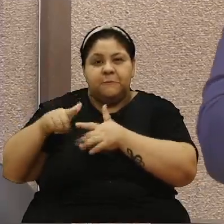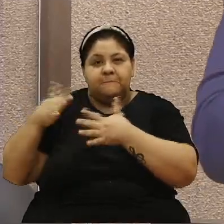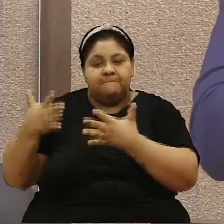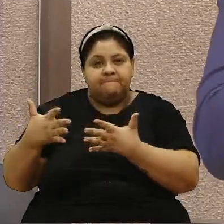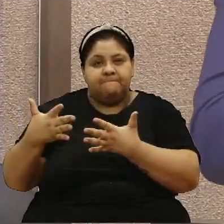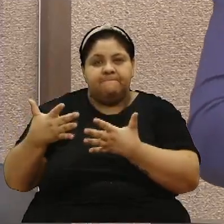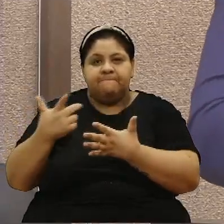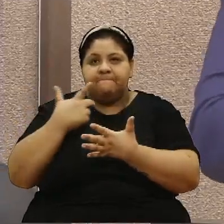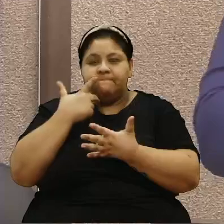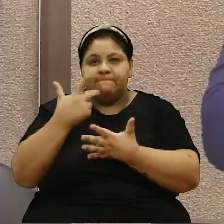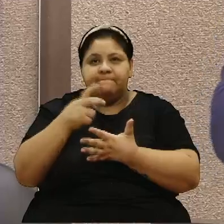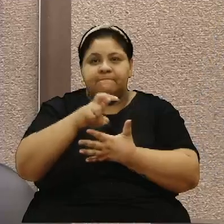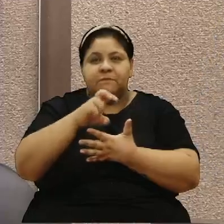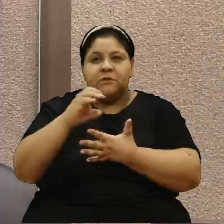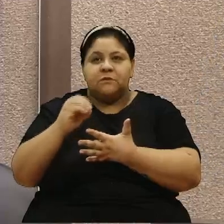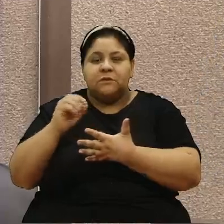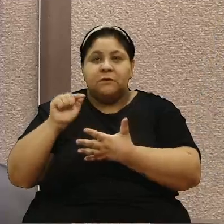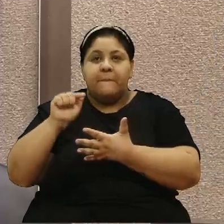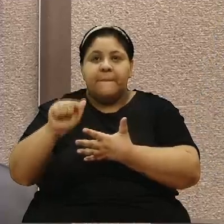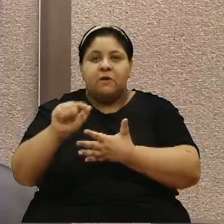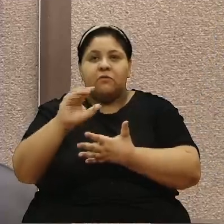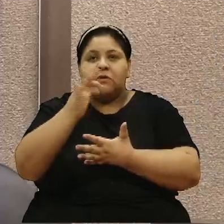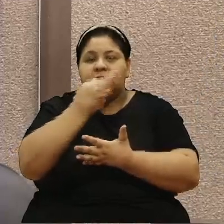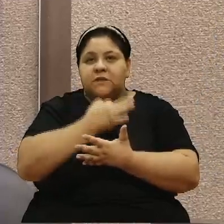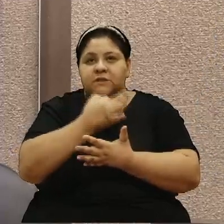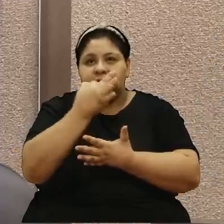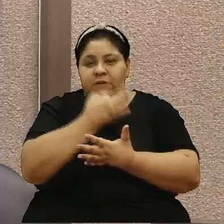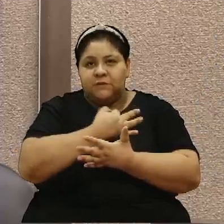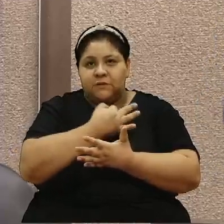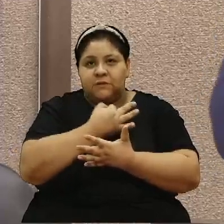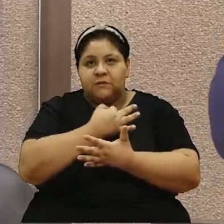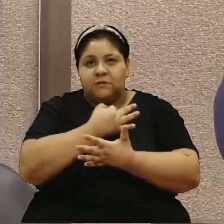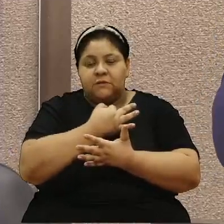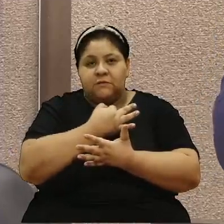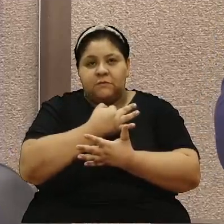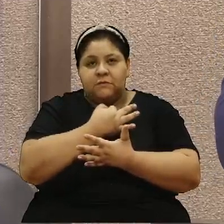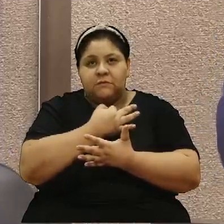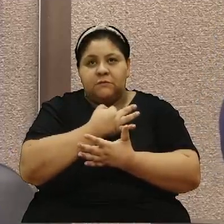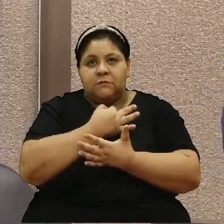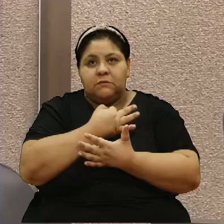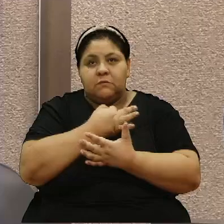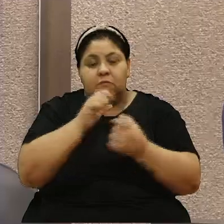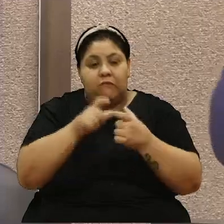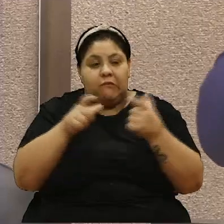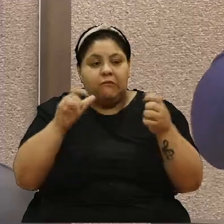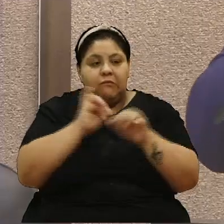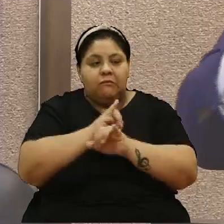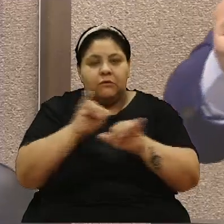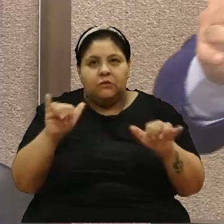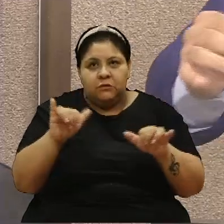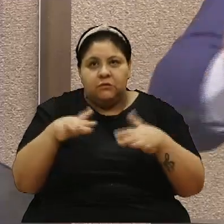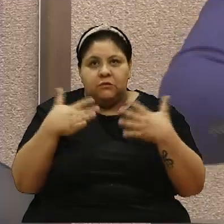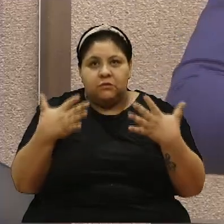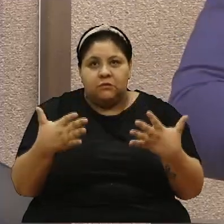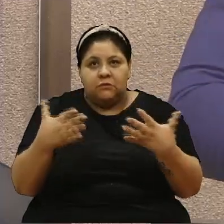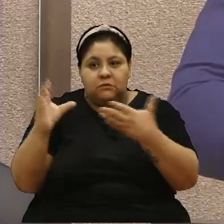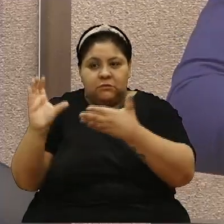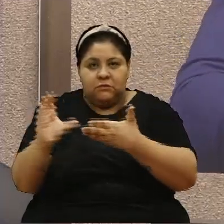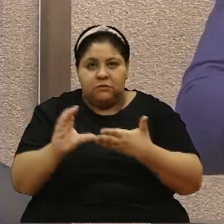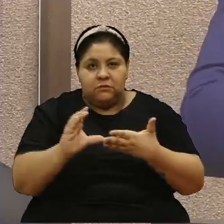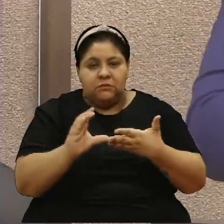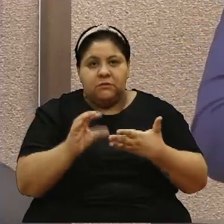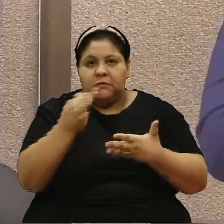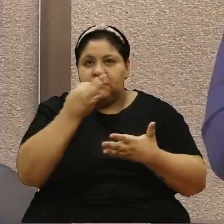está falando de 50 mil caxienses. 50 mil é um grande dado. Então, se a gente traz para crianças, a gente está